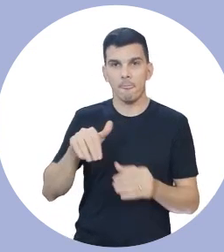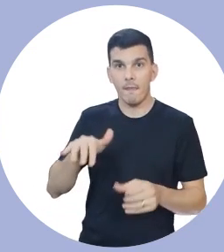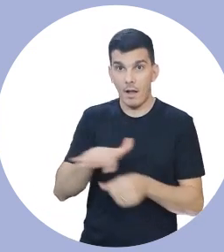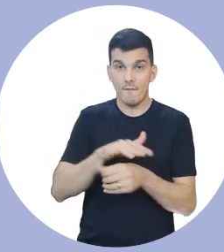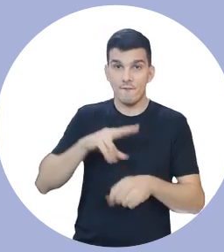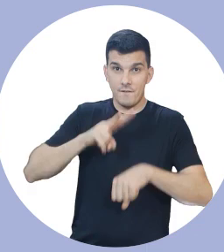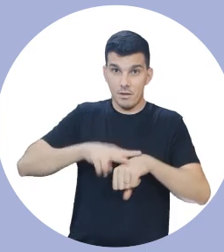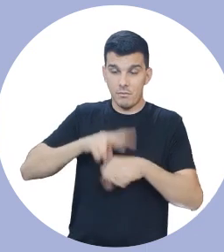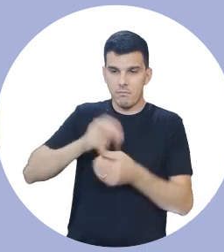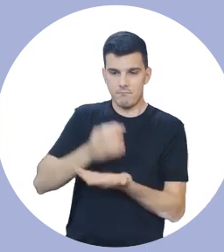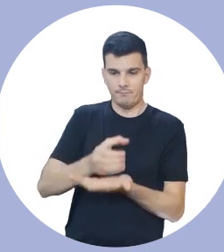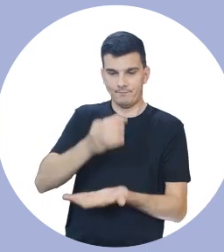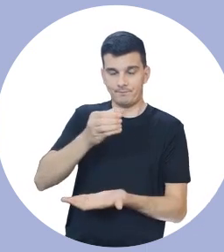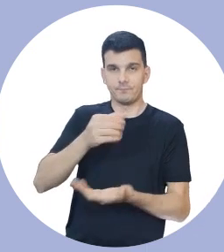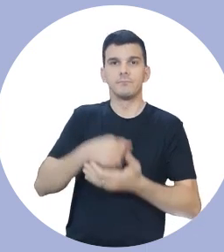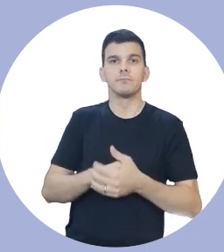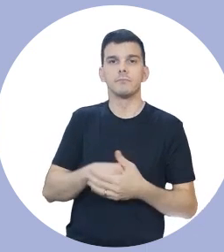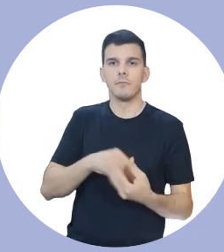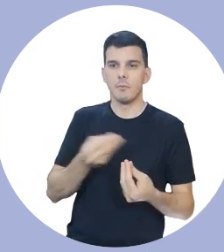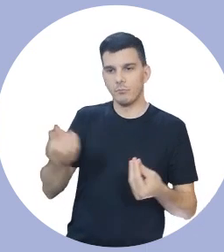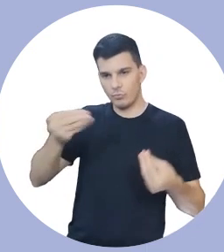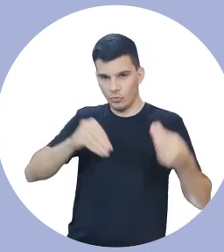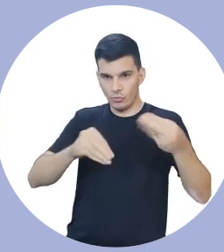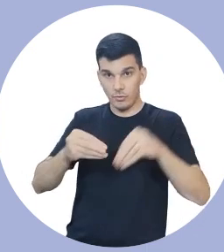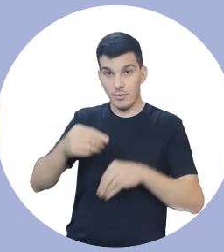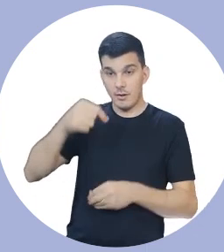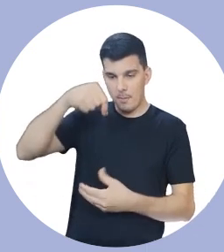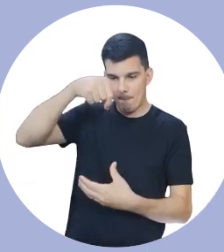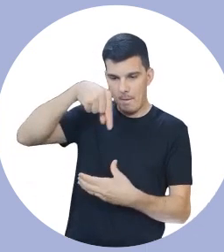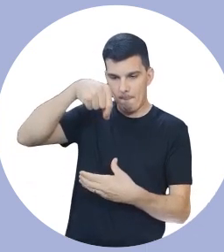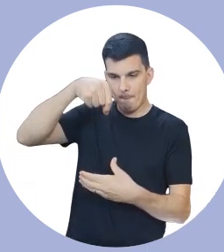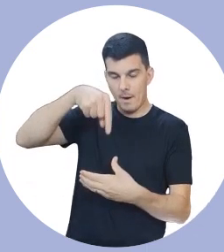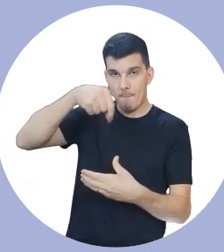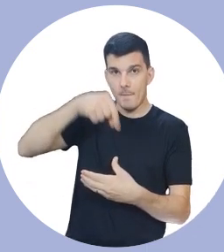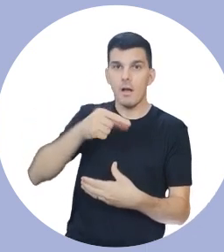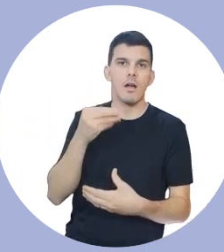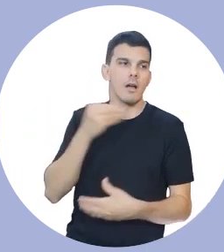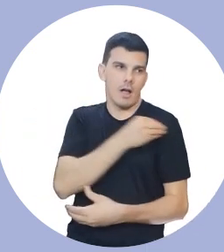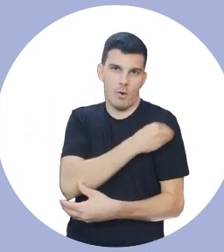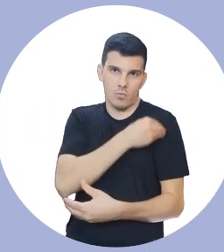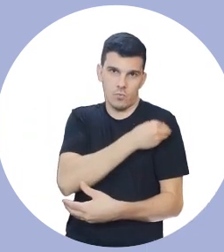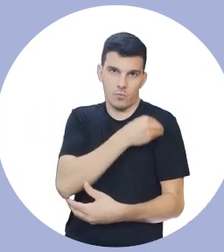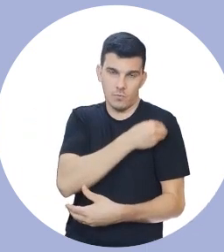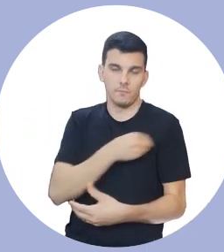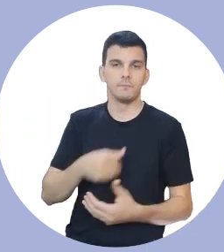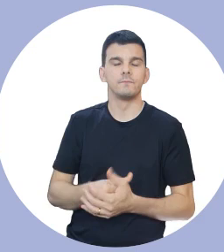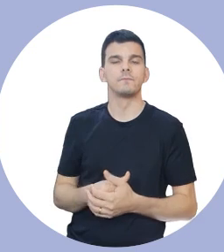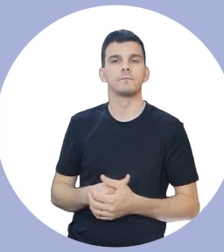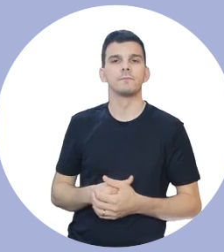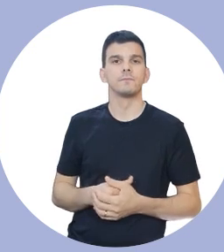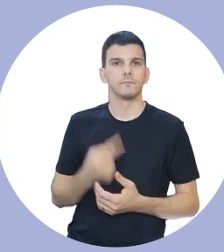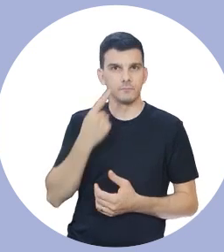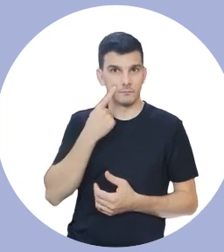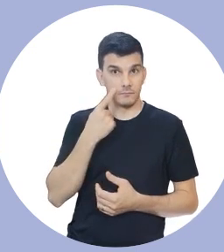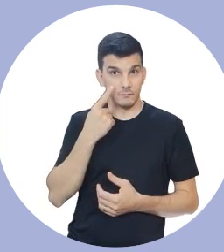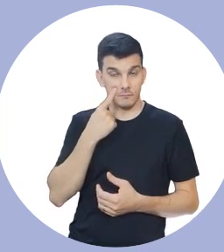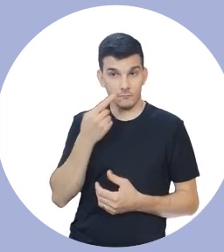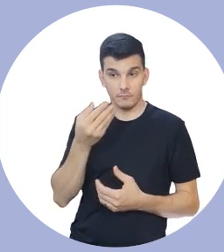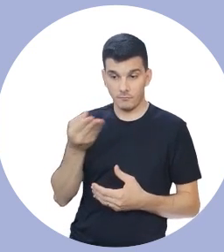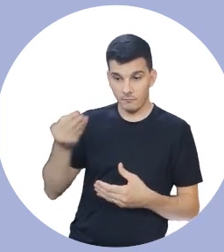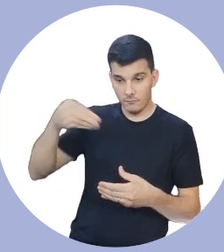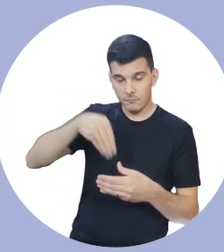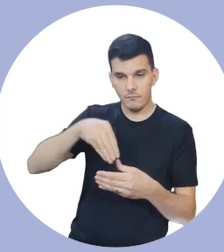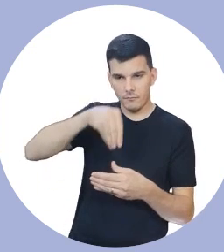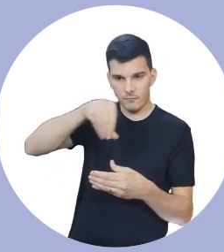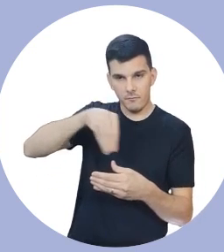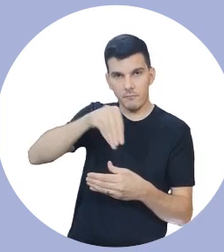de um frasco de vidro e, em seguida, adicionaram-se 3 gotas de solução alcoólica de fenolftaleína.